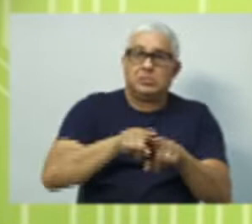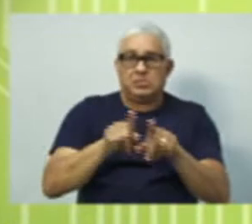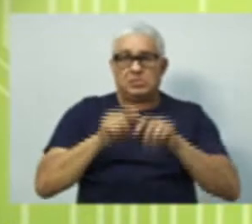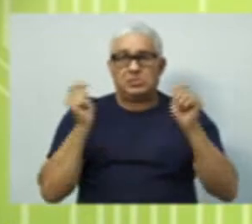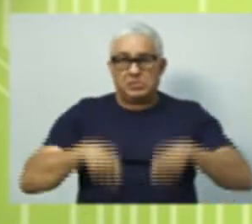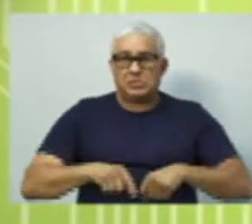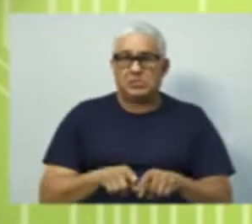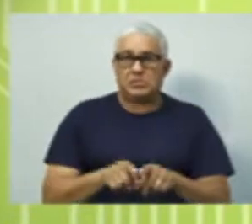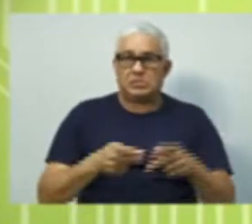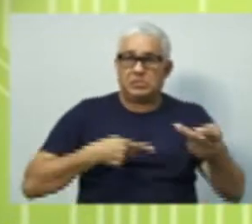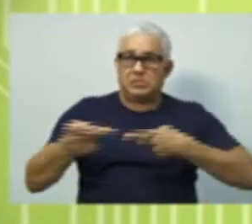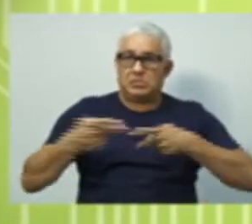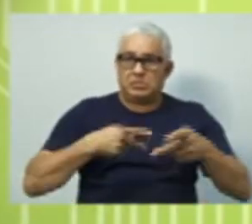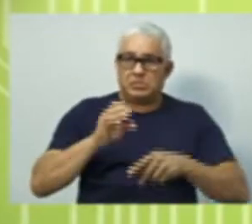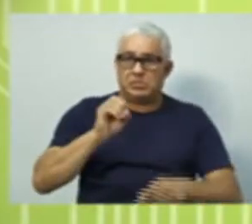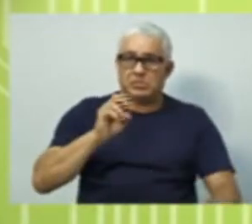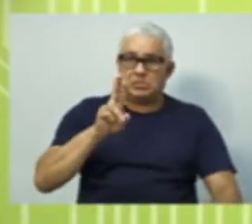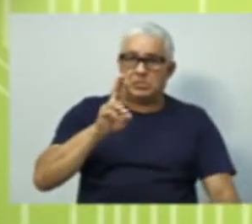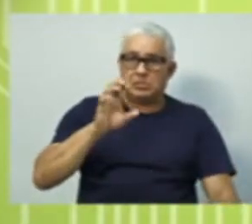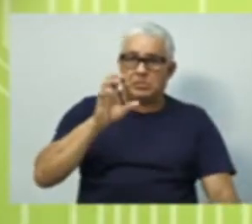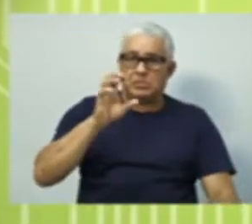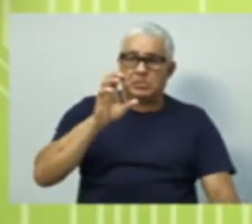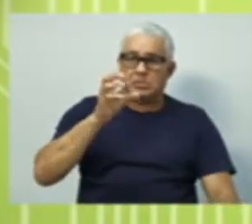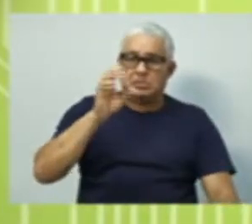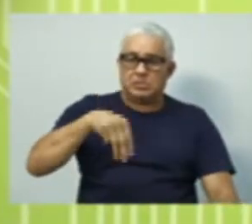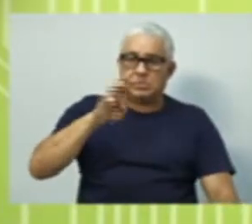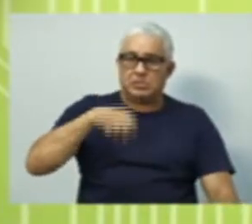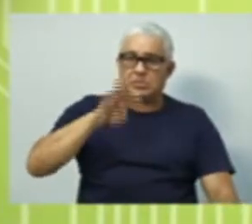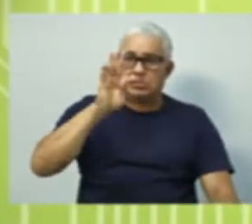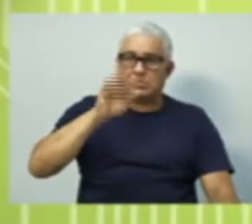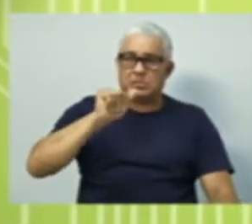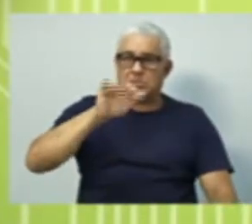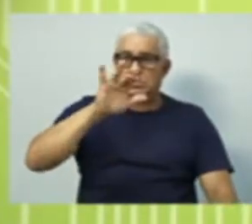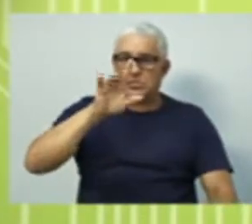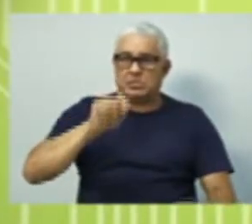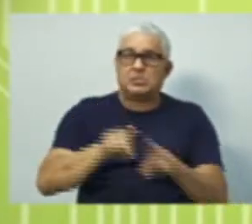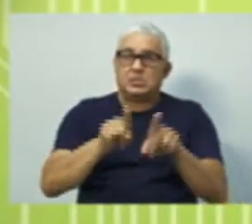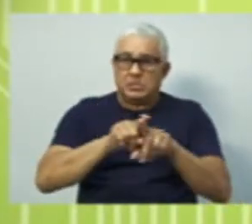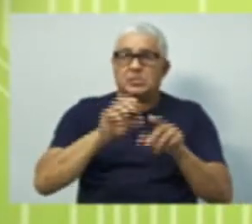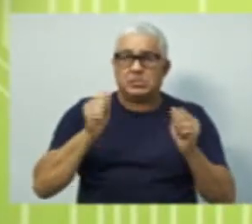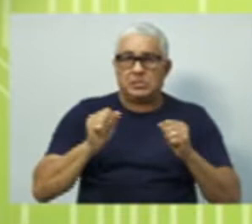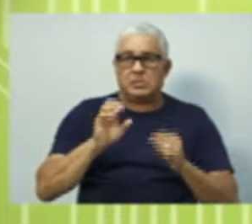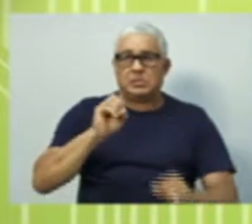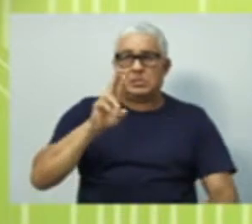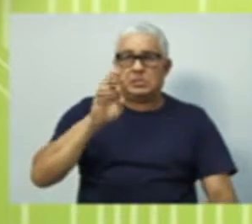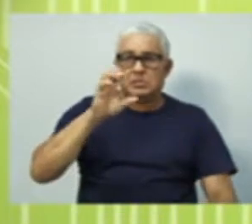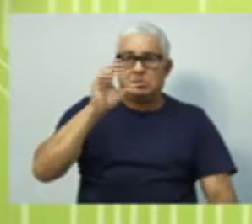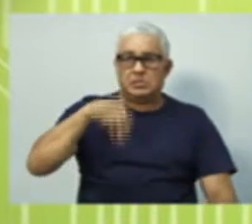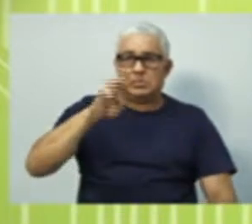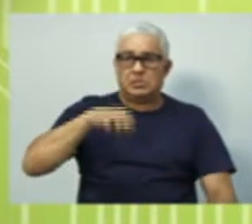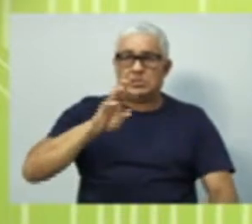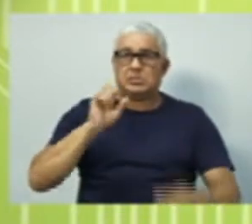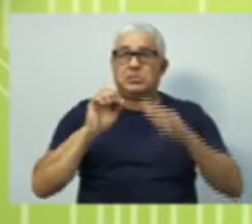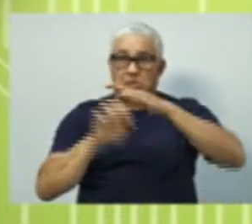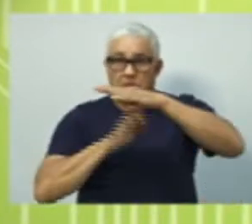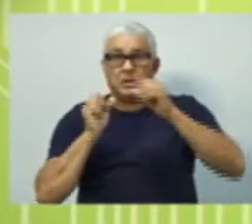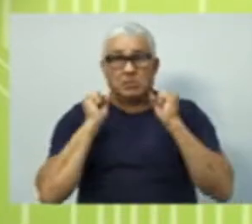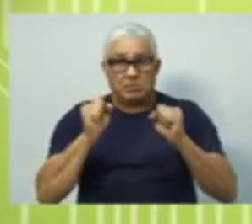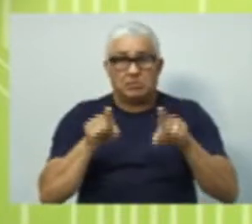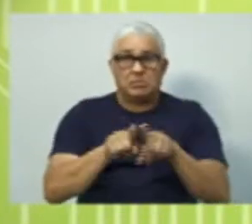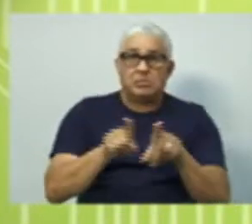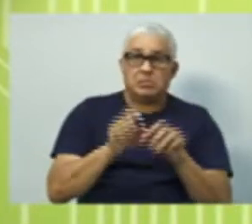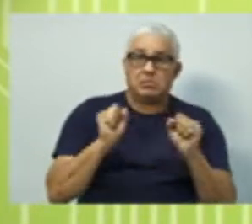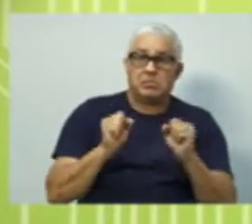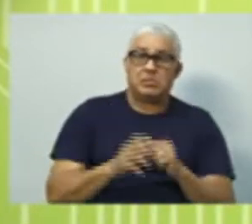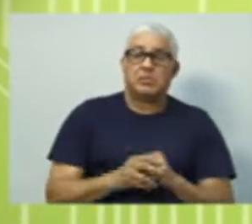do planejamento orçamentário. Temos que pensar que o orçamento, tanto ele pode ser empresarial, quanto ele pode se estender, né? Ele pode